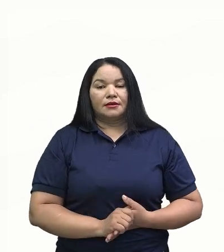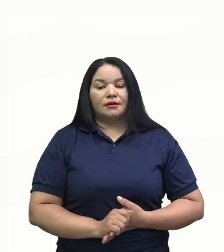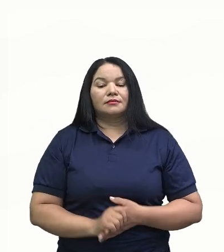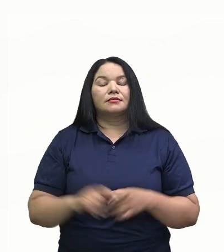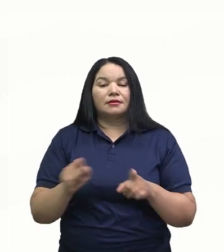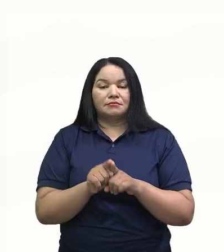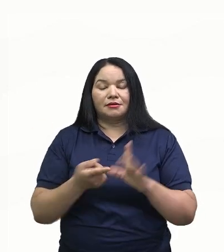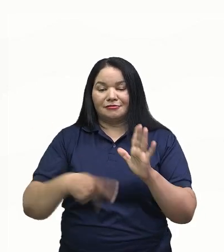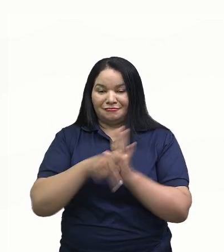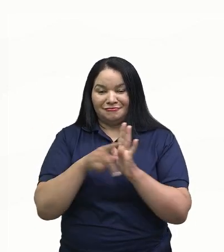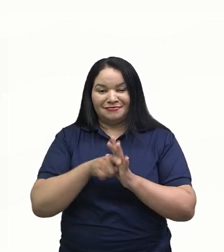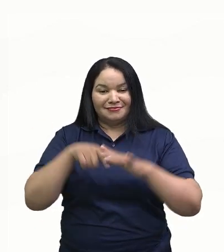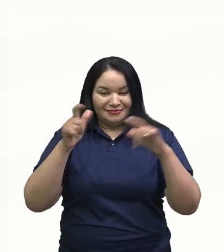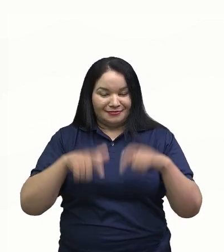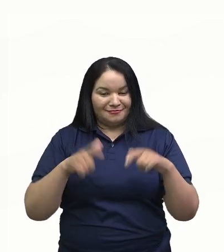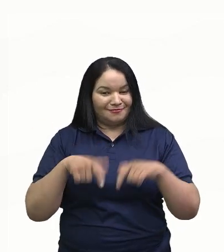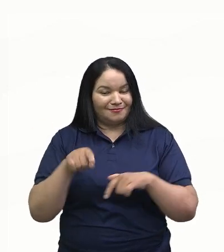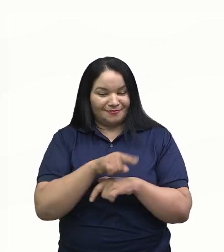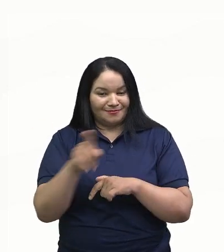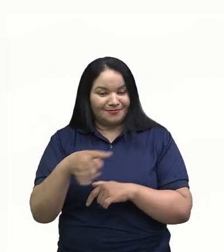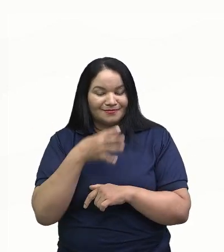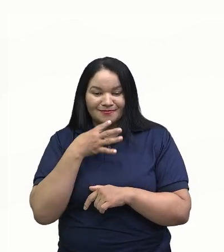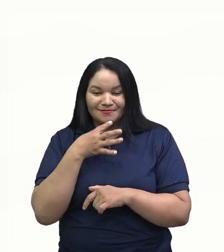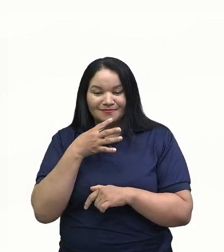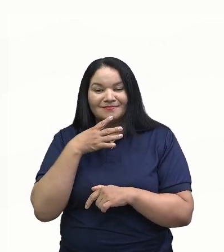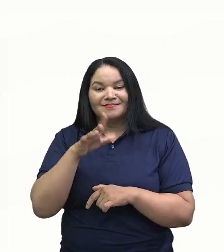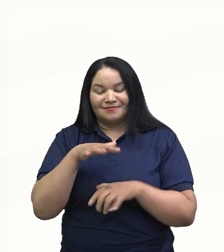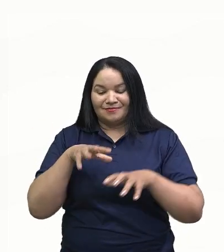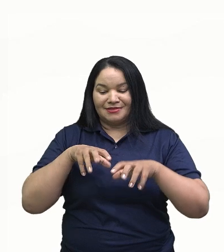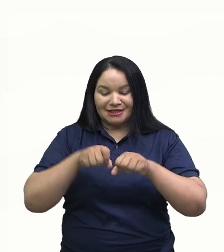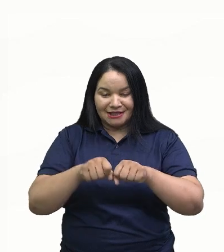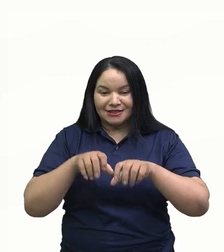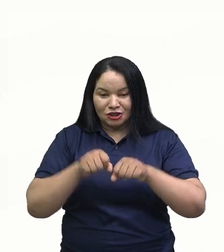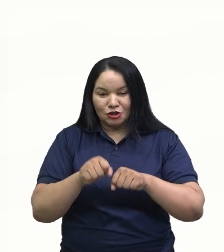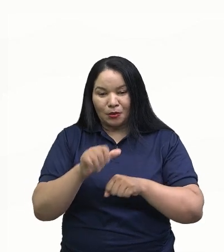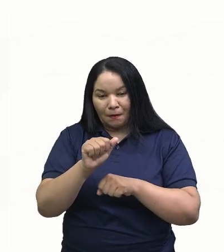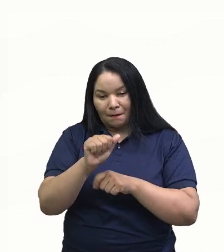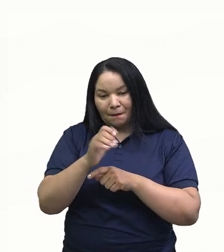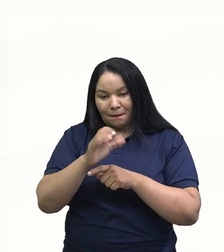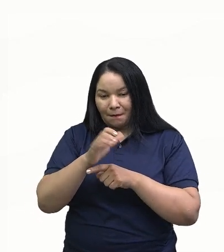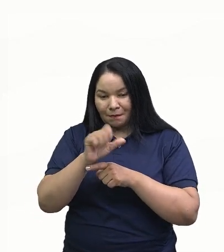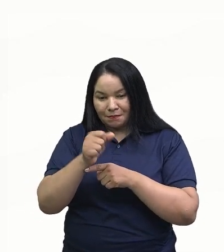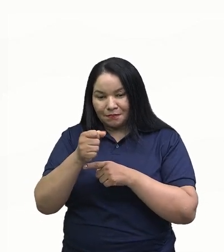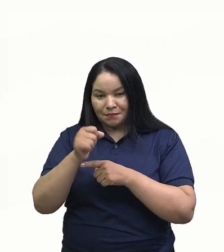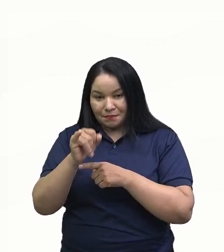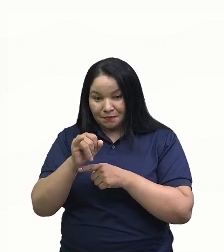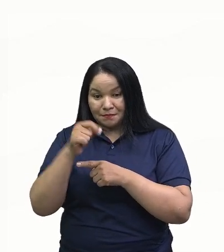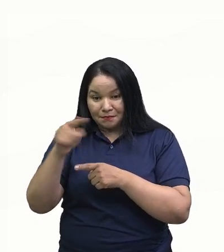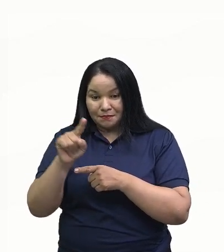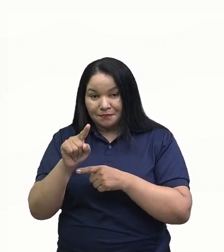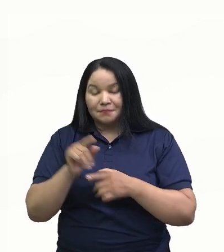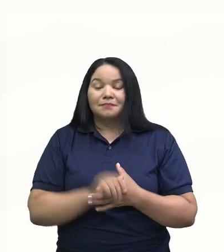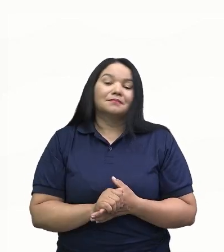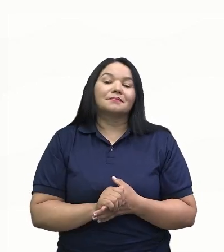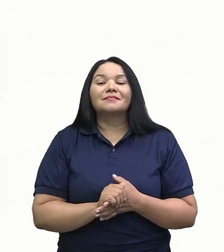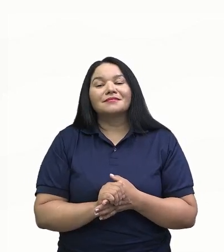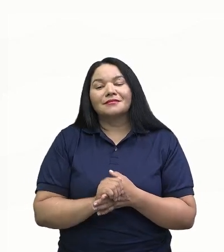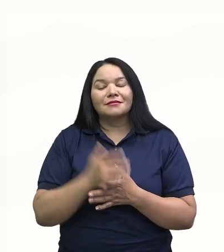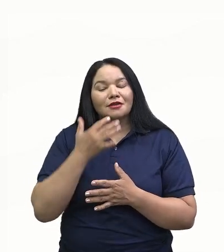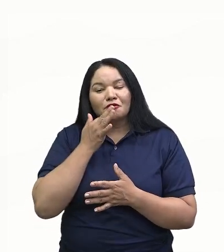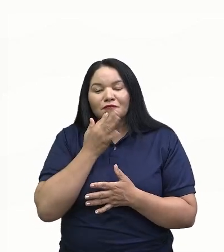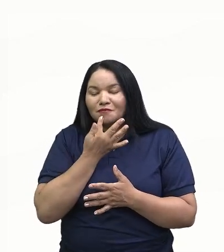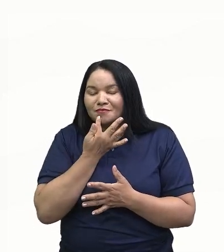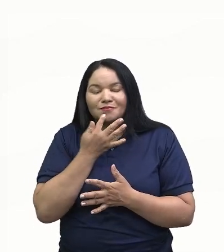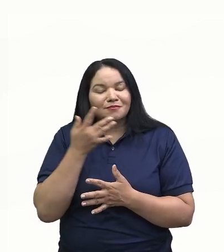nossa região, que é bastante conhecida, que é o açaí. É uma fruta, né, muito gostosa aqui da nossa